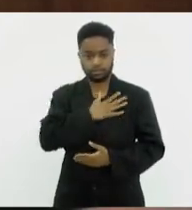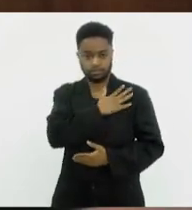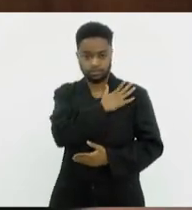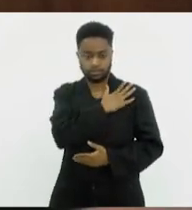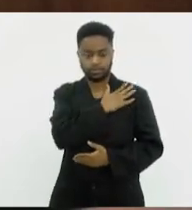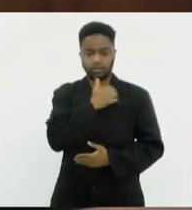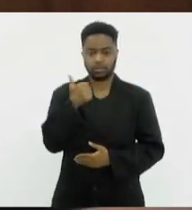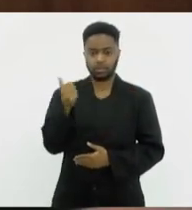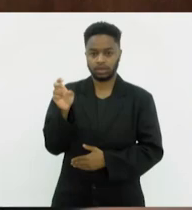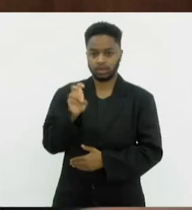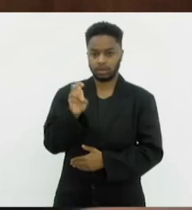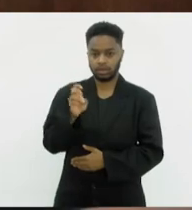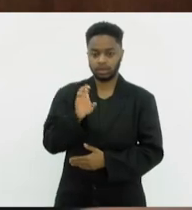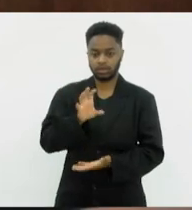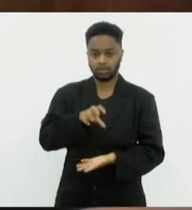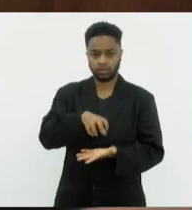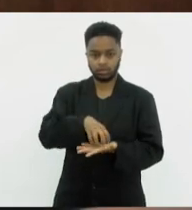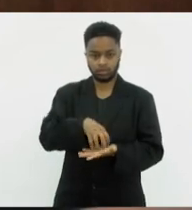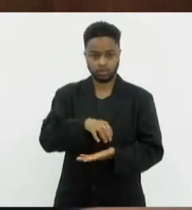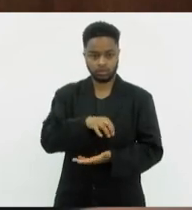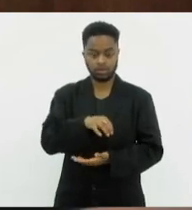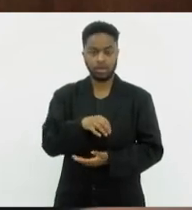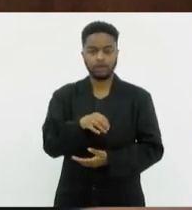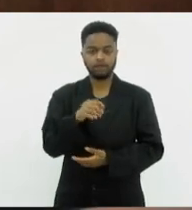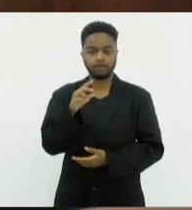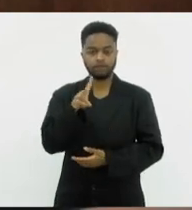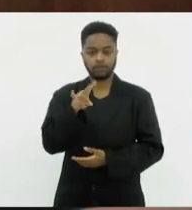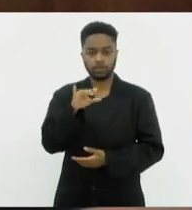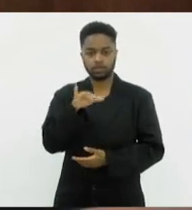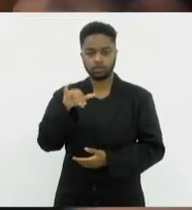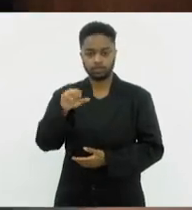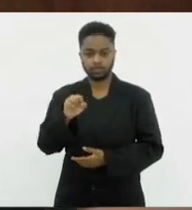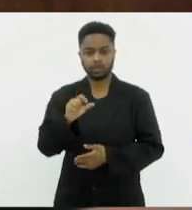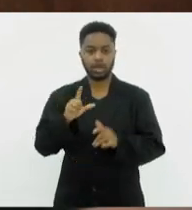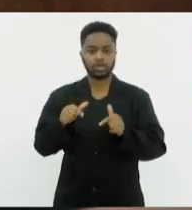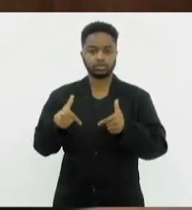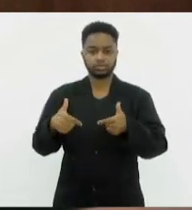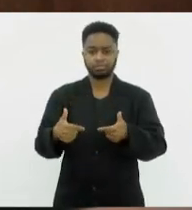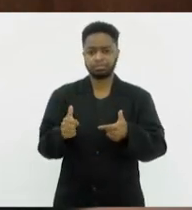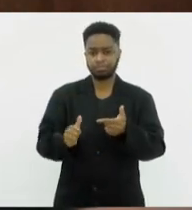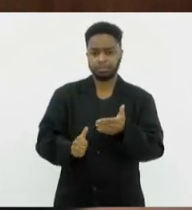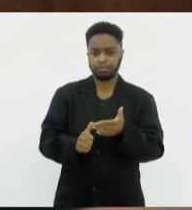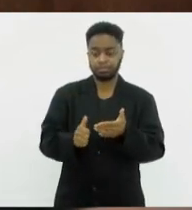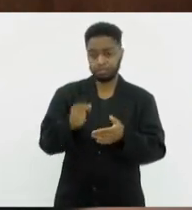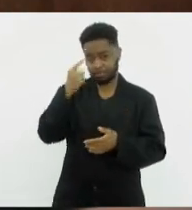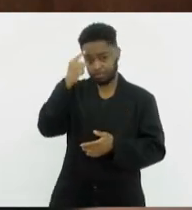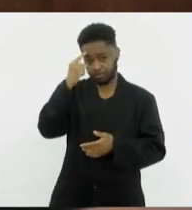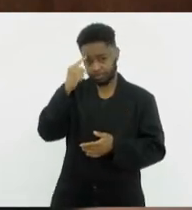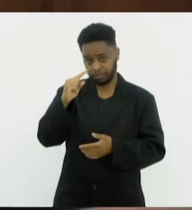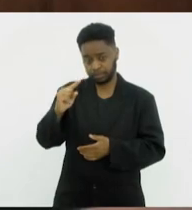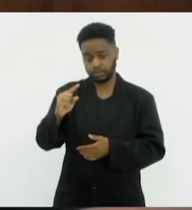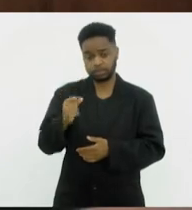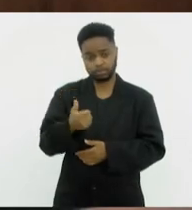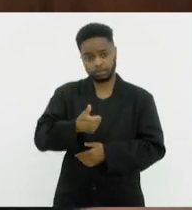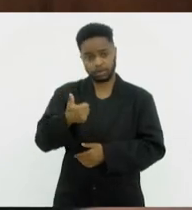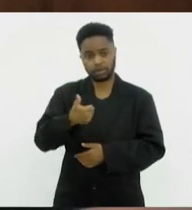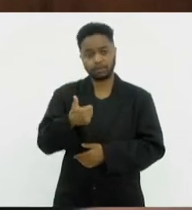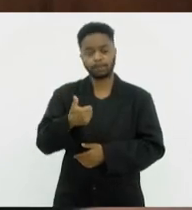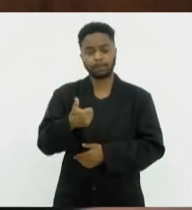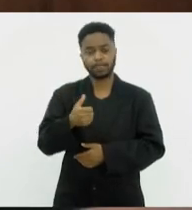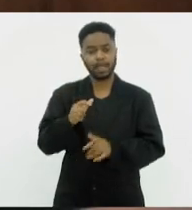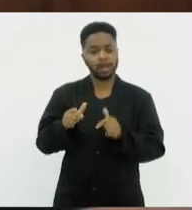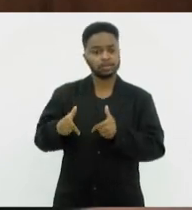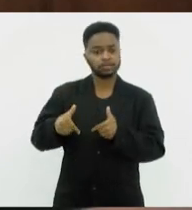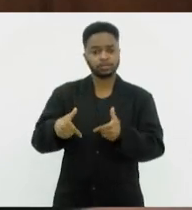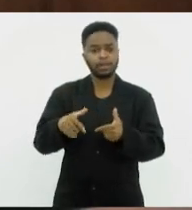Coronel Vinícius, que com apenas uma semana hoje fez uma operação linda, que eu estive em local, ali no Pantanal, uma quantidade